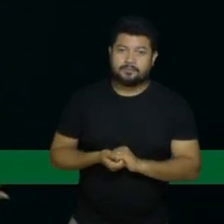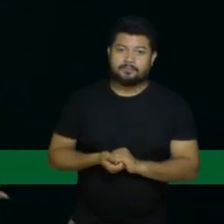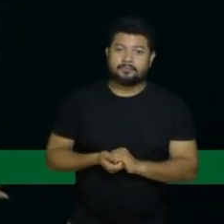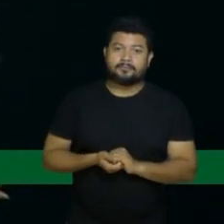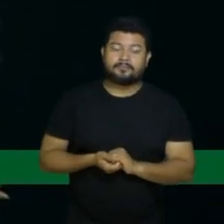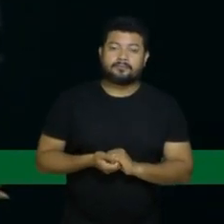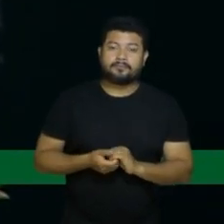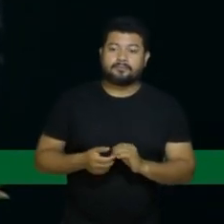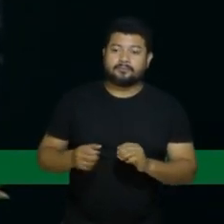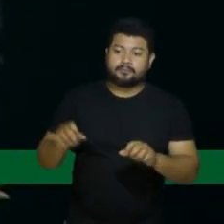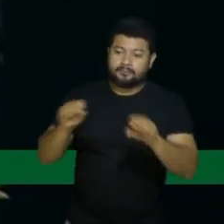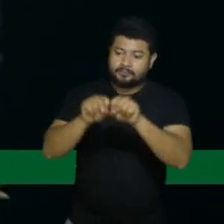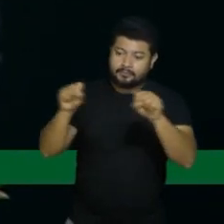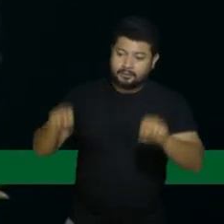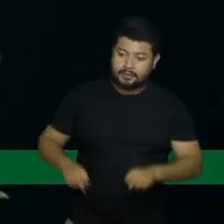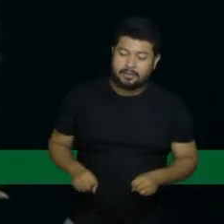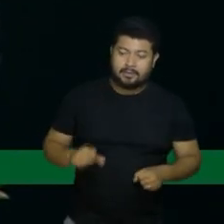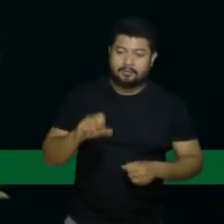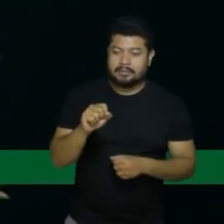Rede Santa Catarina,